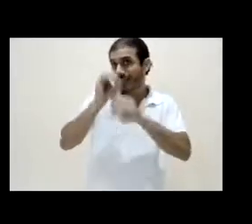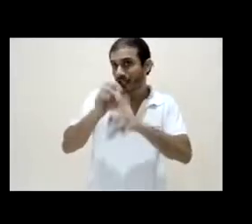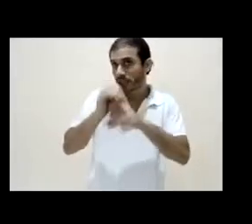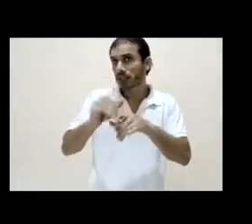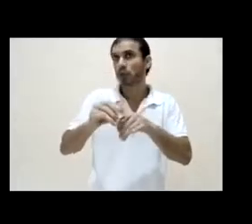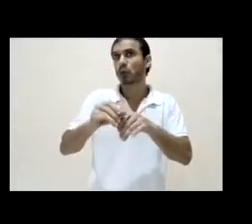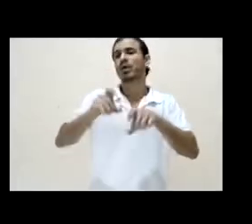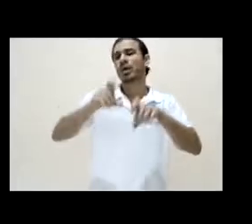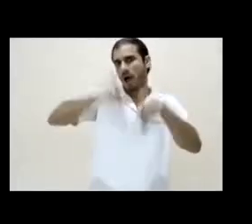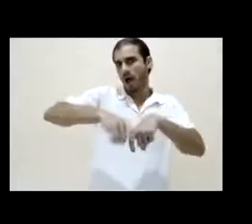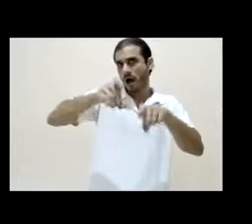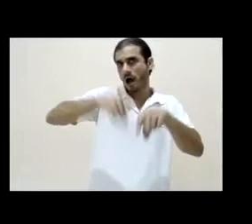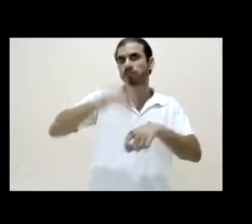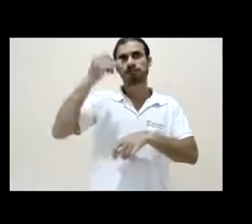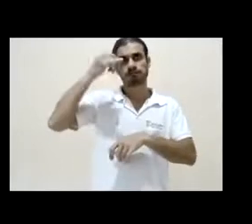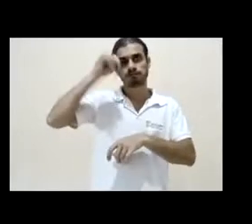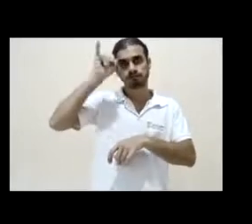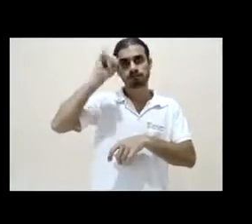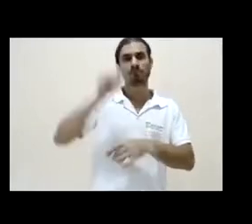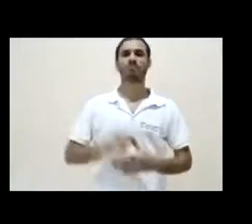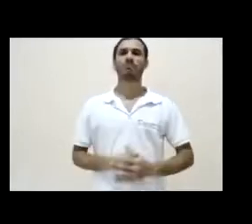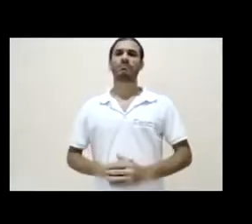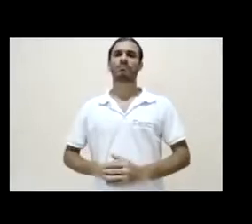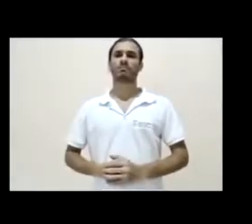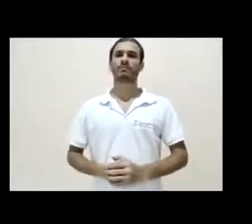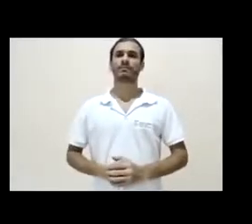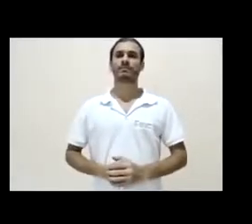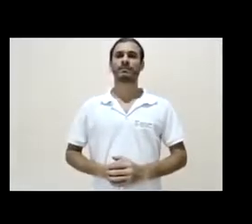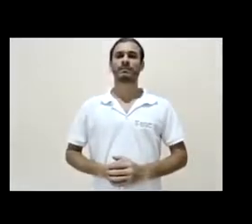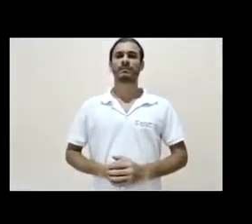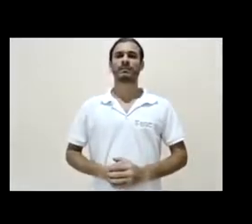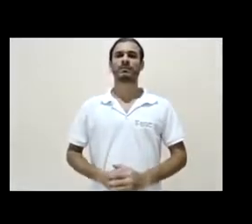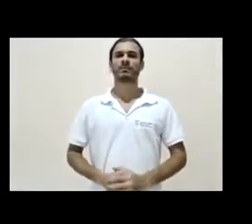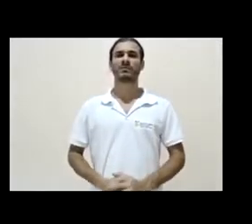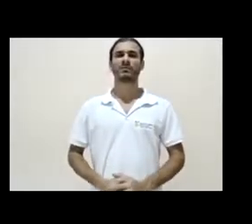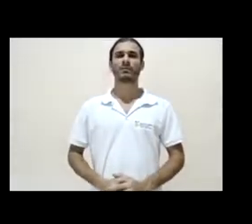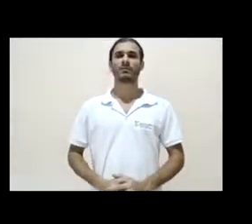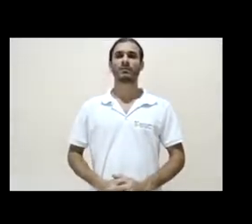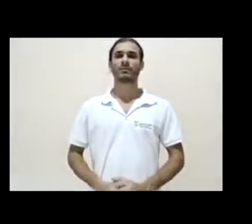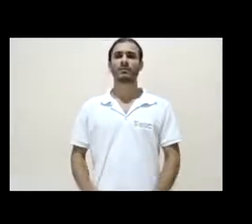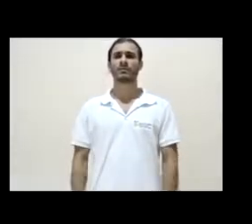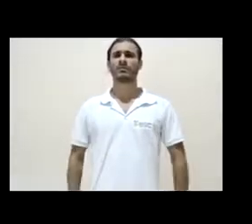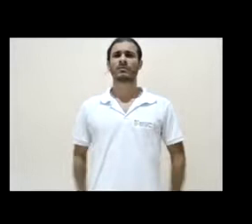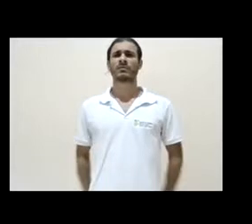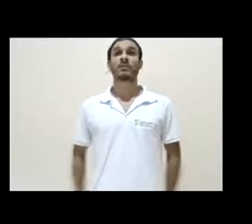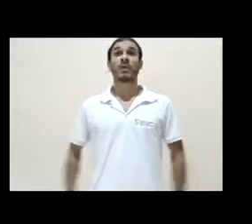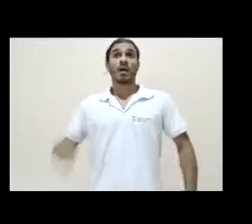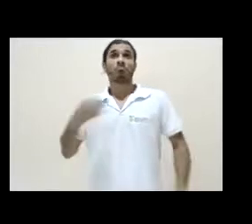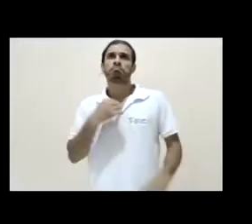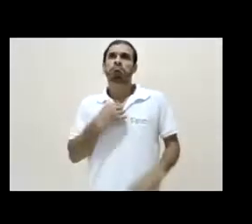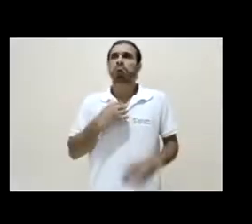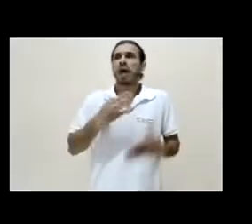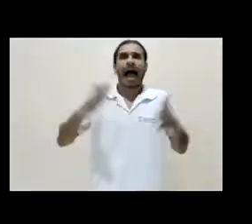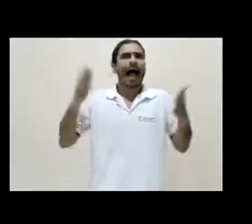eu ainda não consegui identificar. Eu estou com os alertas do Google ainda, né,